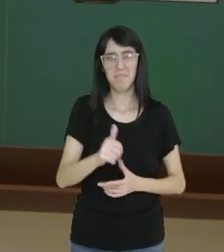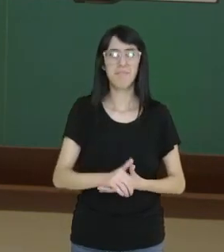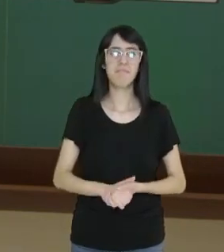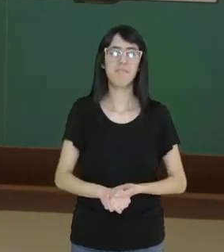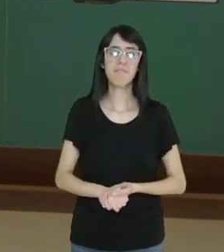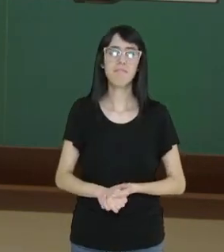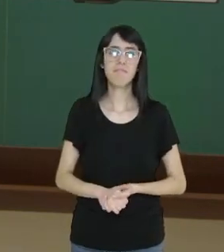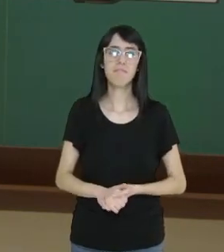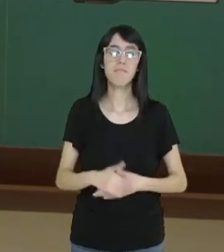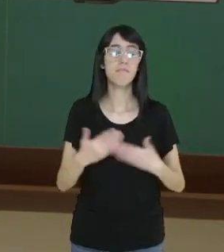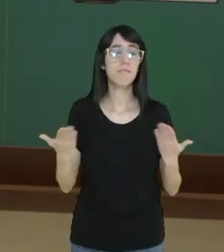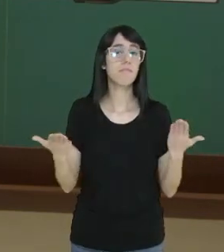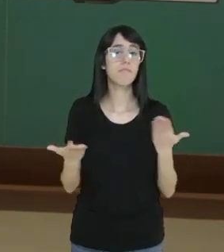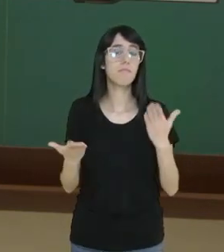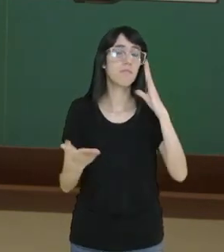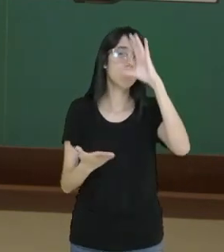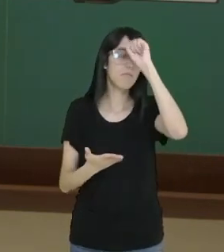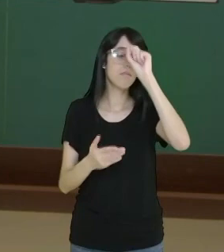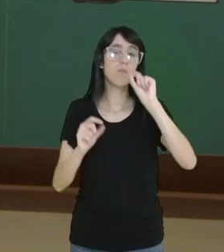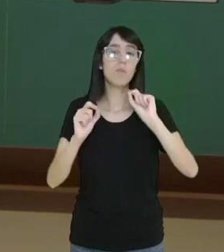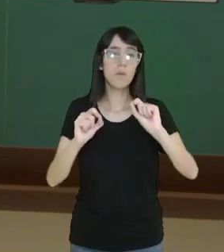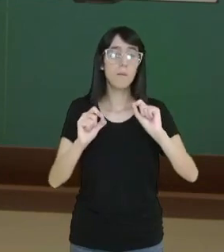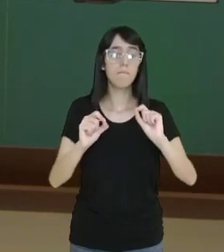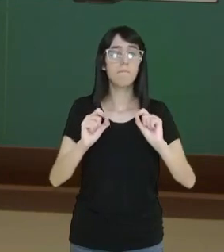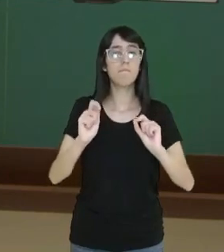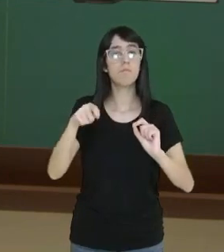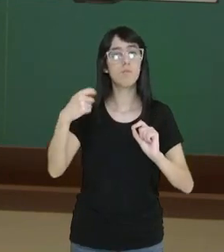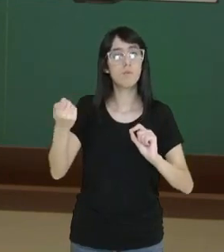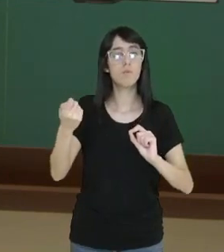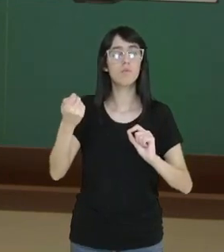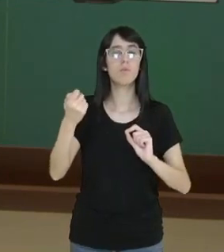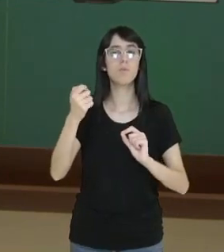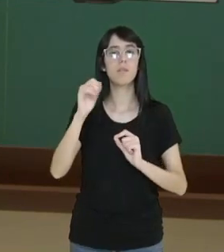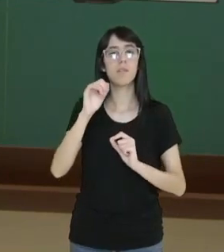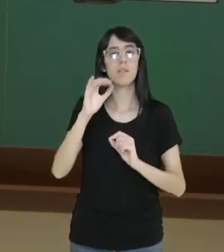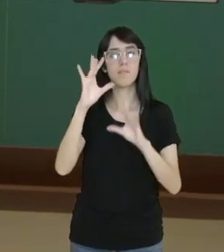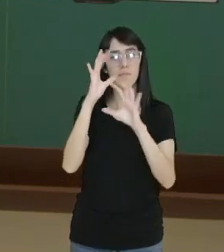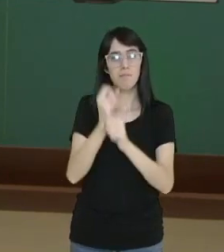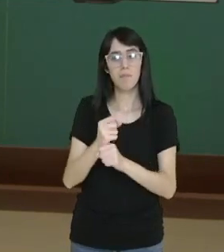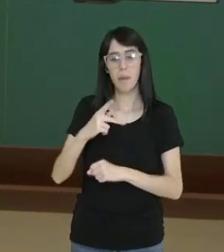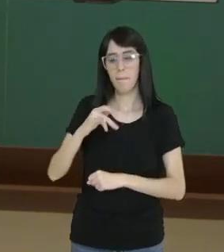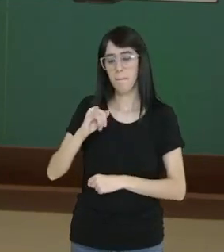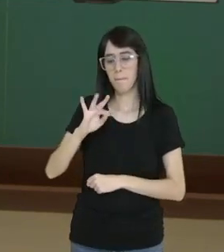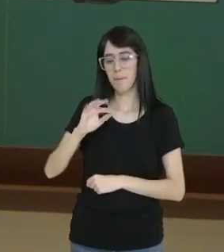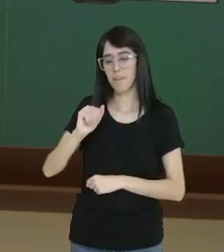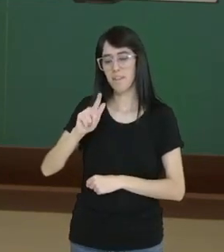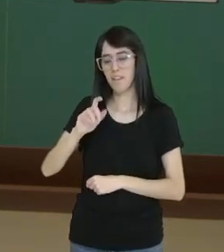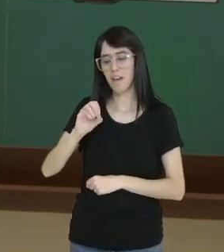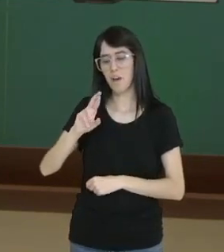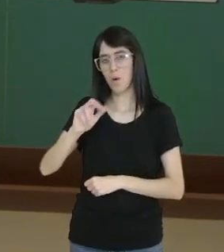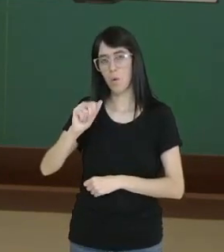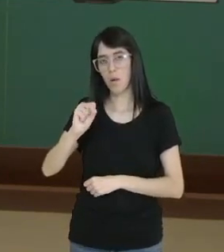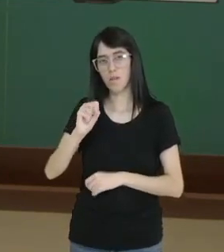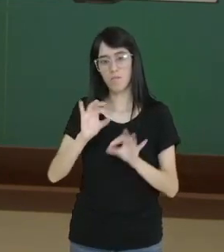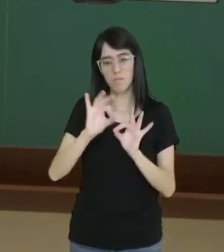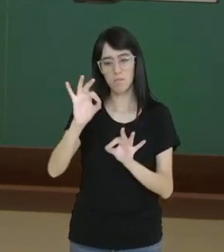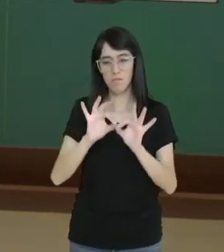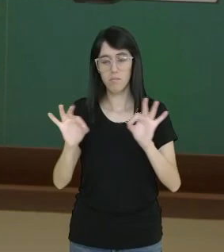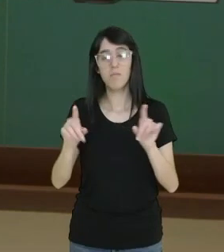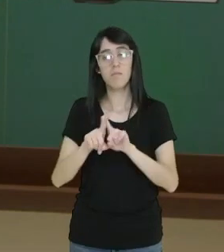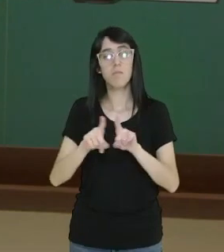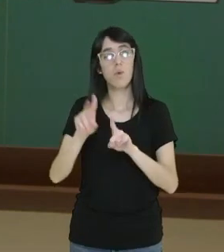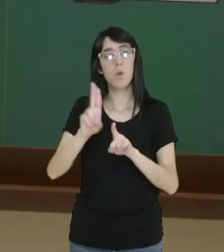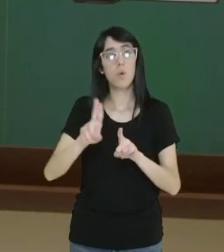bom! Então, o que vimos? Retomamos uma demonstração algébrica do Teorema de Pitágoras, usando as relações métricas, e aplicamos o teorema